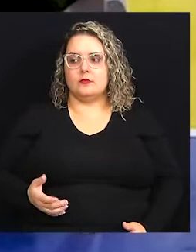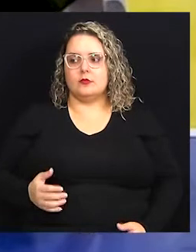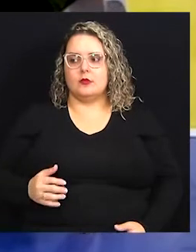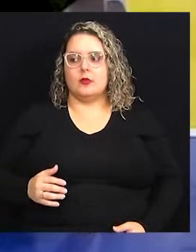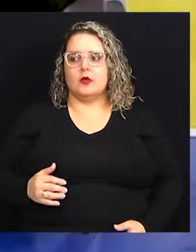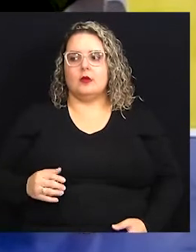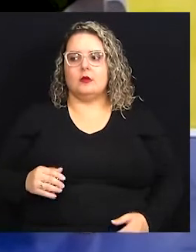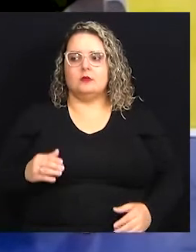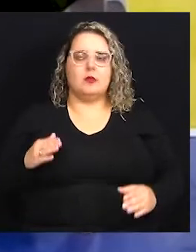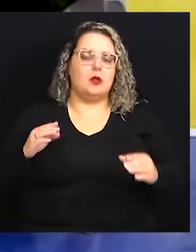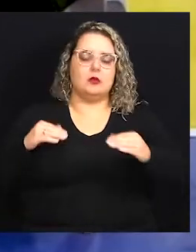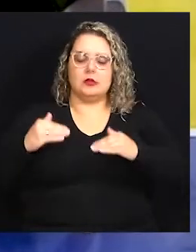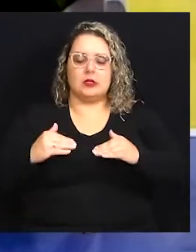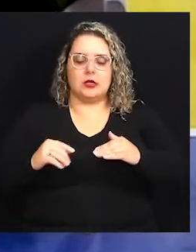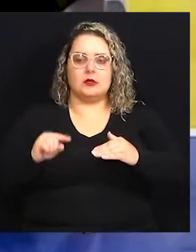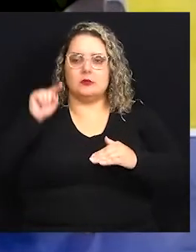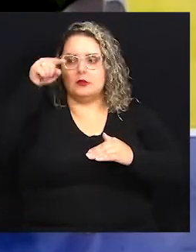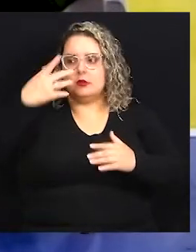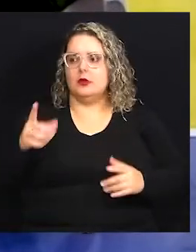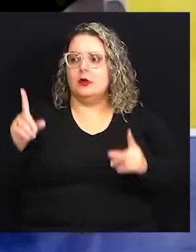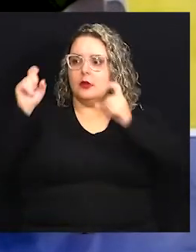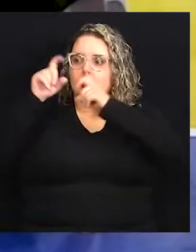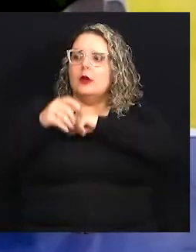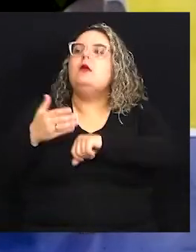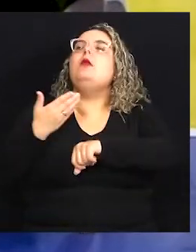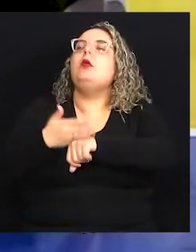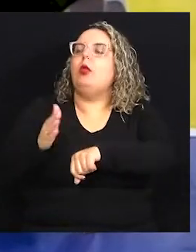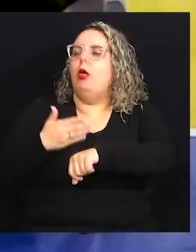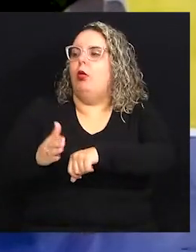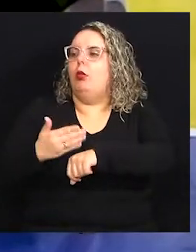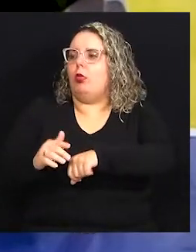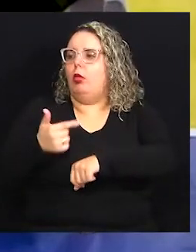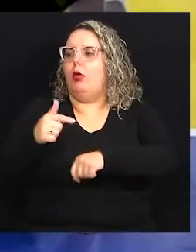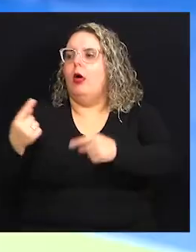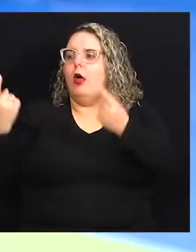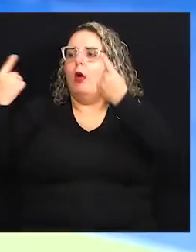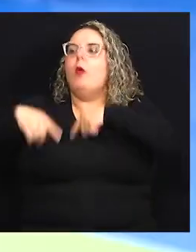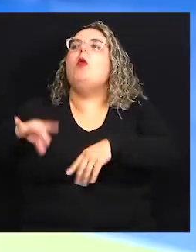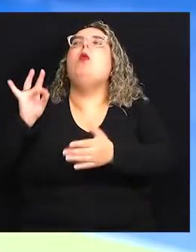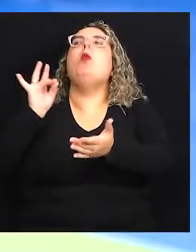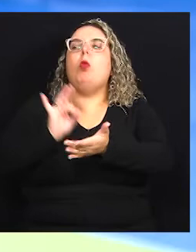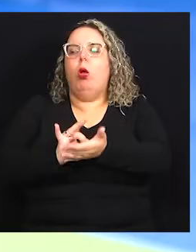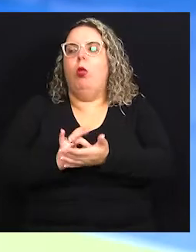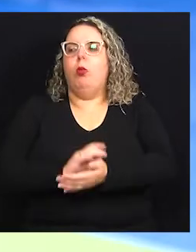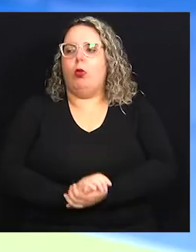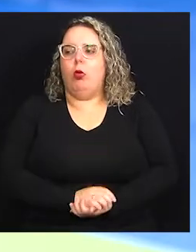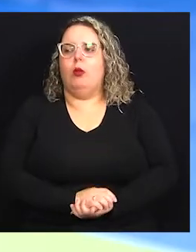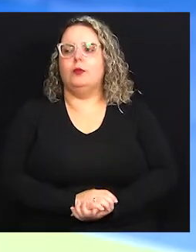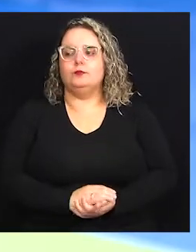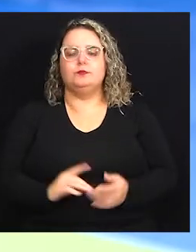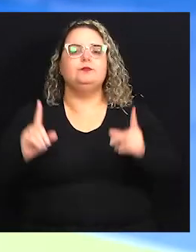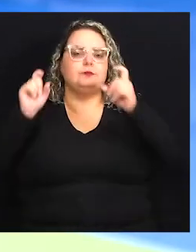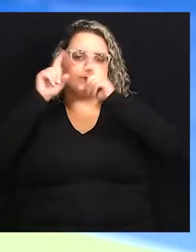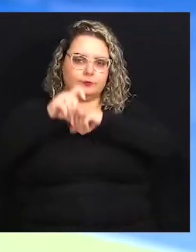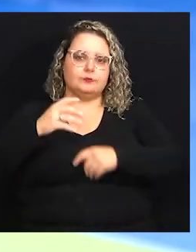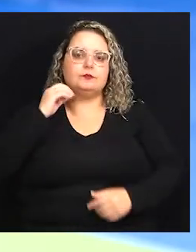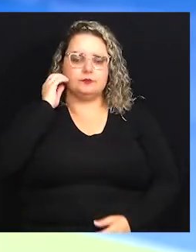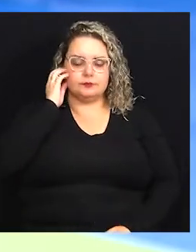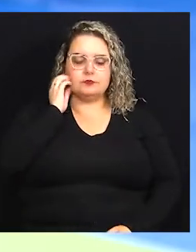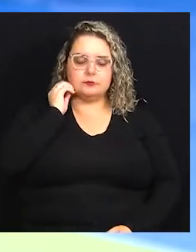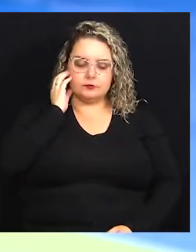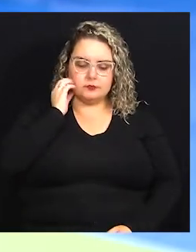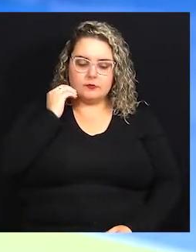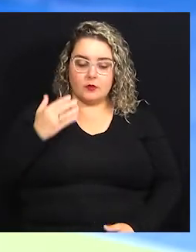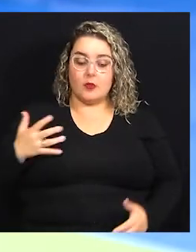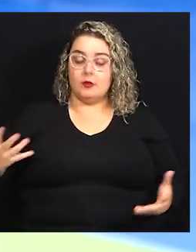difícil durante muitos meses só treinar e não ter jogo oficial? É difícil. Você tem que estar estimulando elas o tempo inteiro